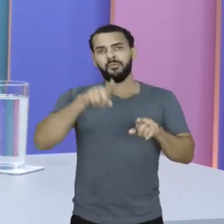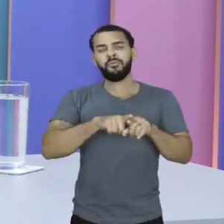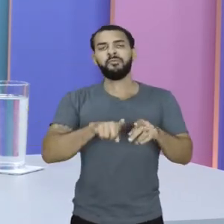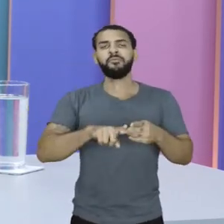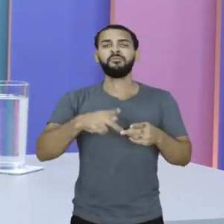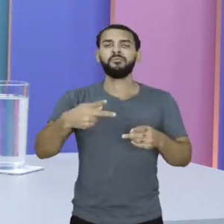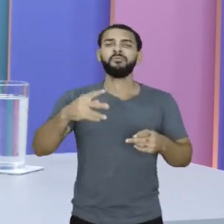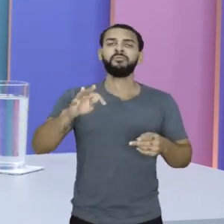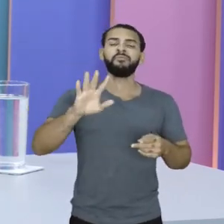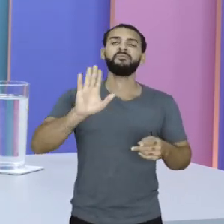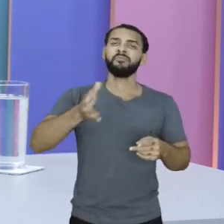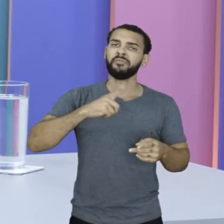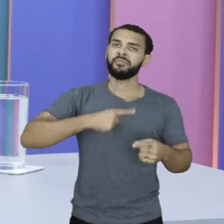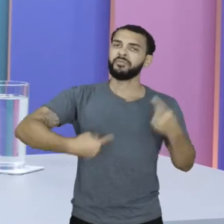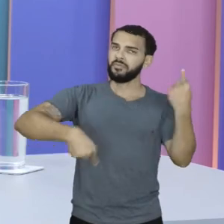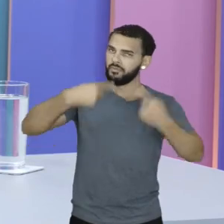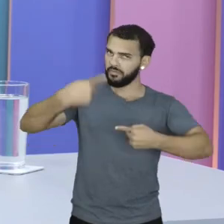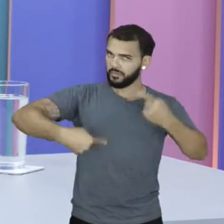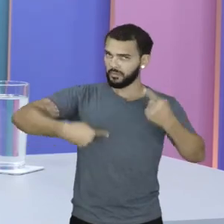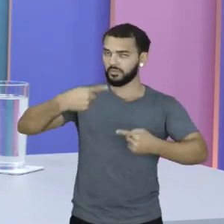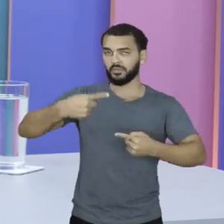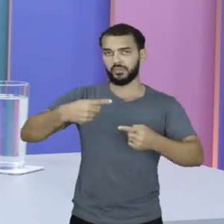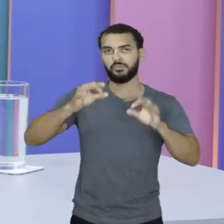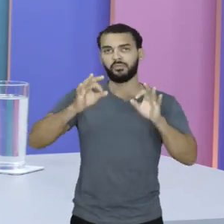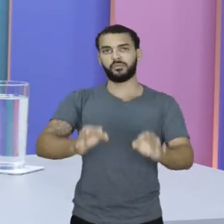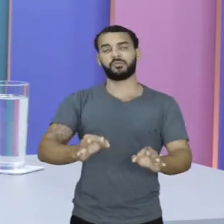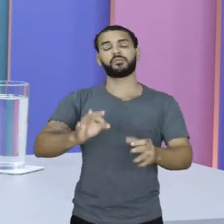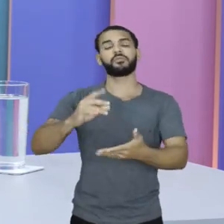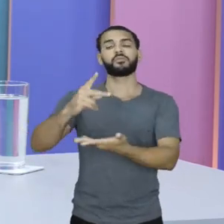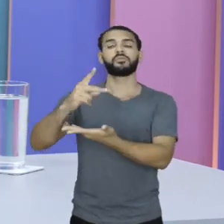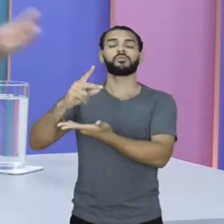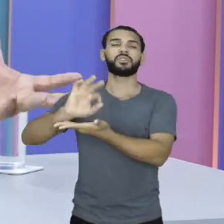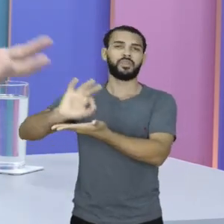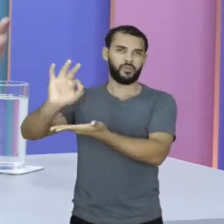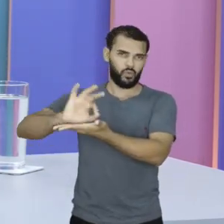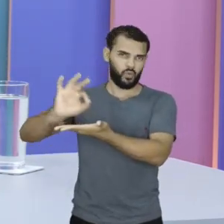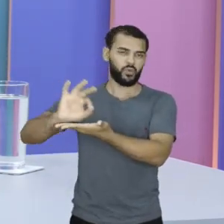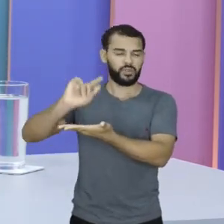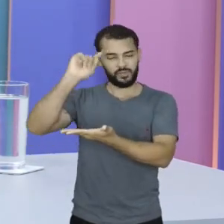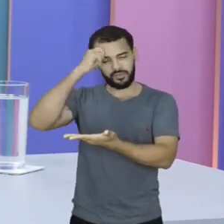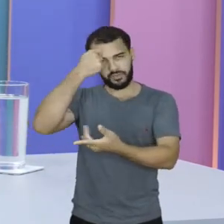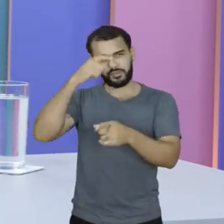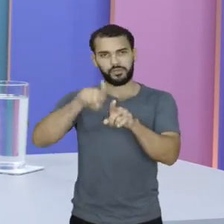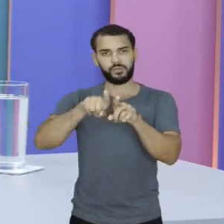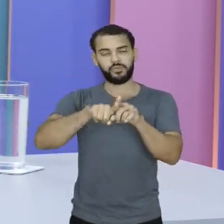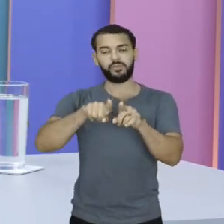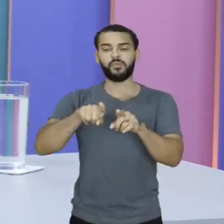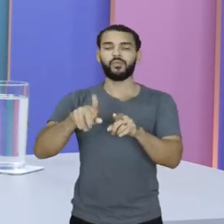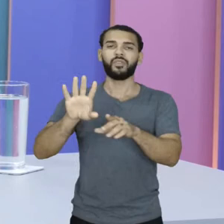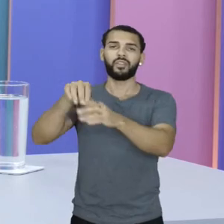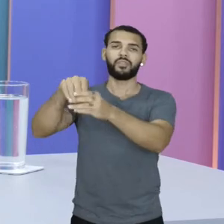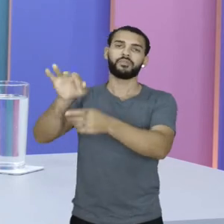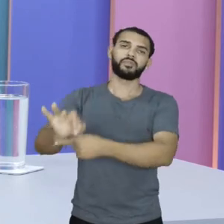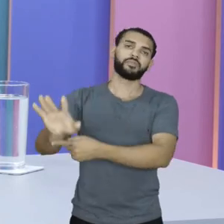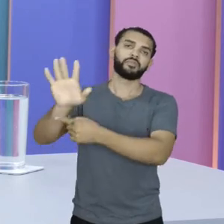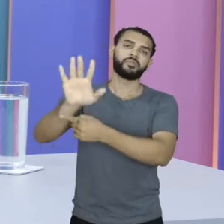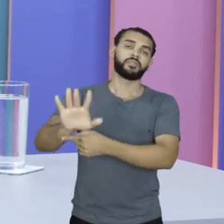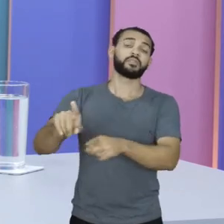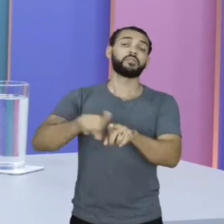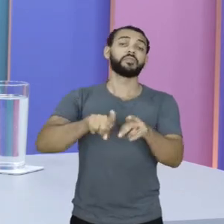de Estado, né? Tanto as cotas raciais quanto na universidade, quanto no serviço